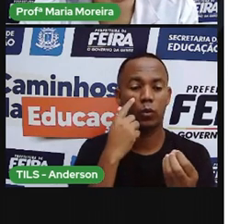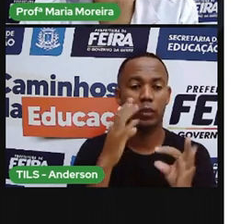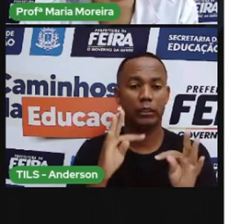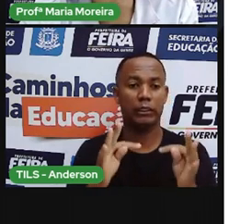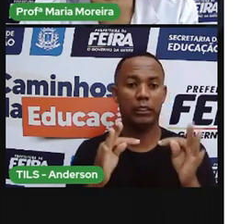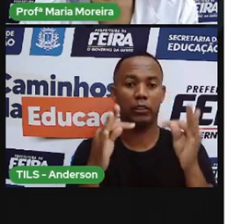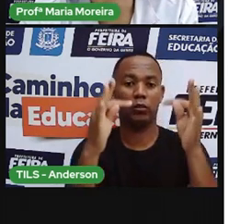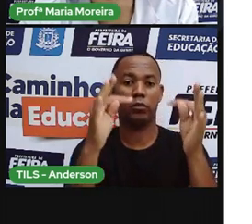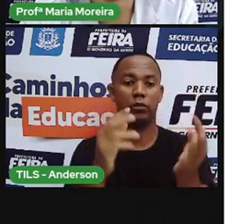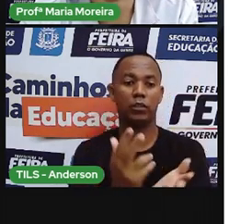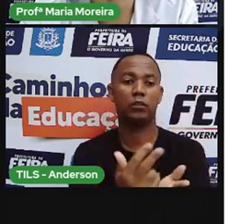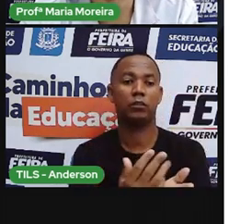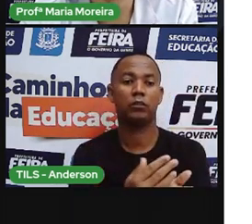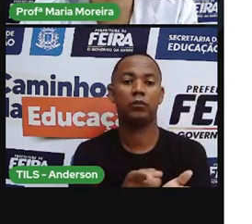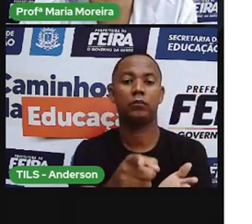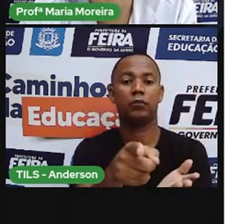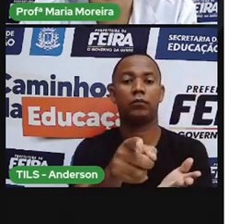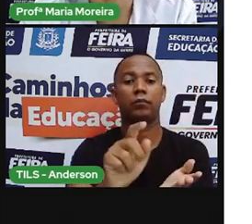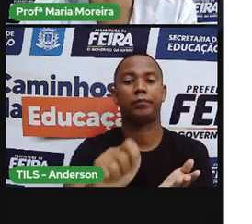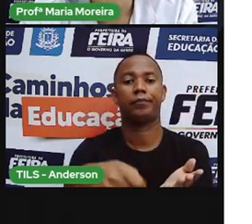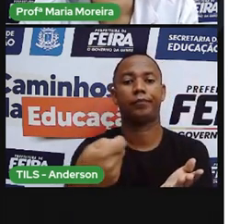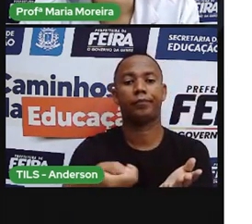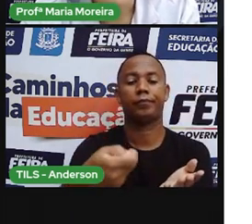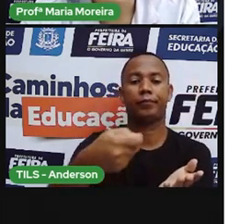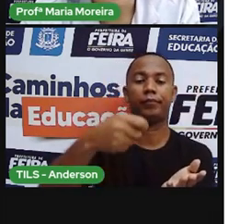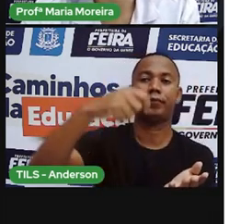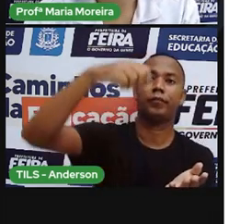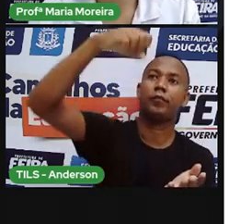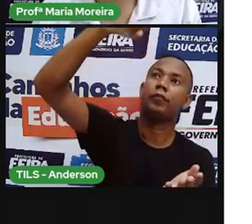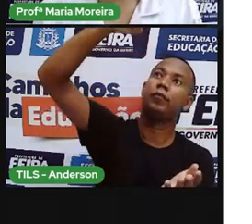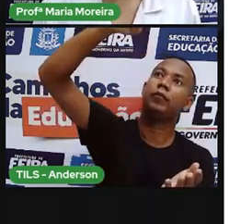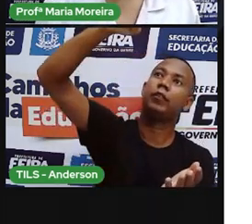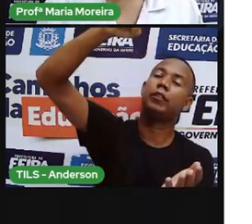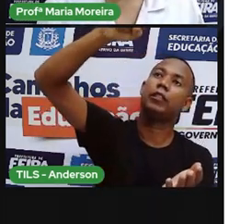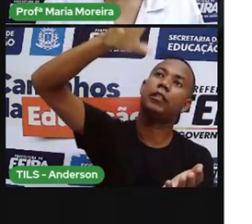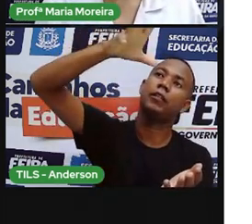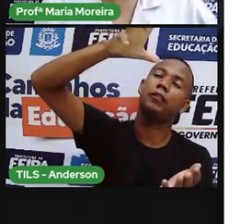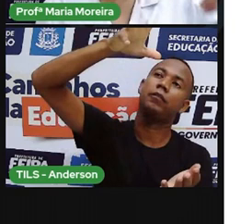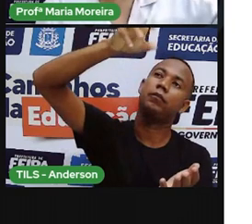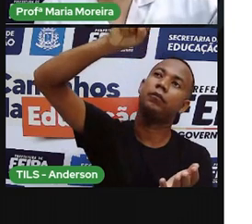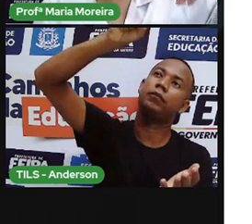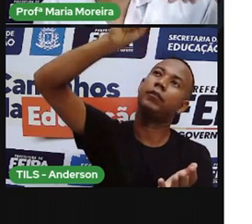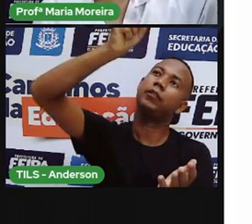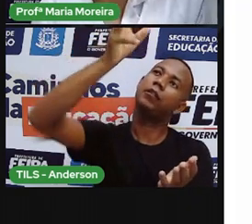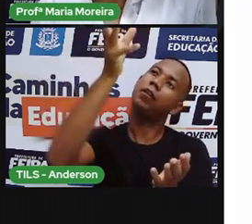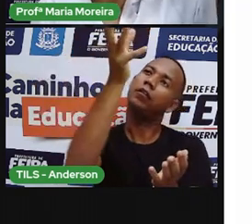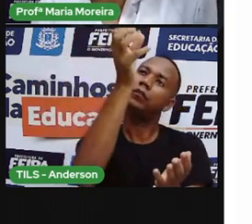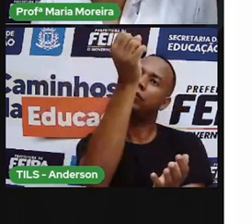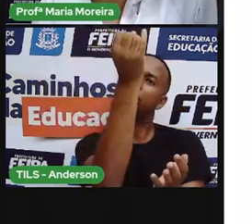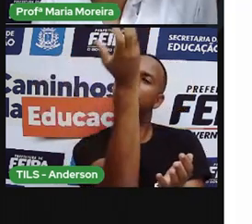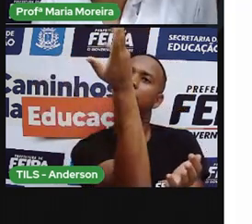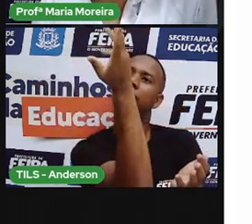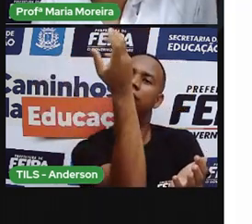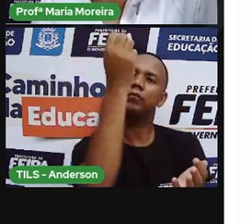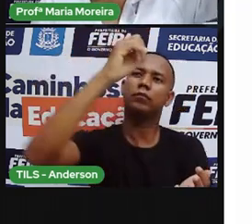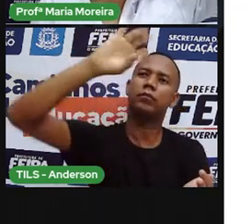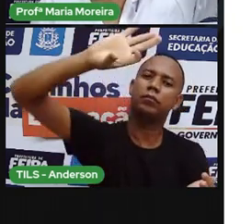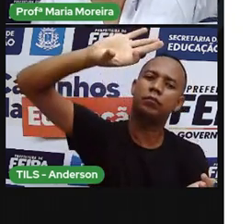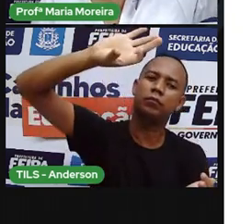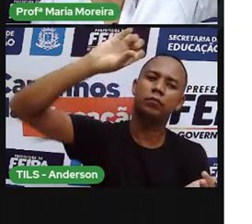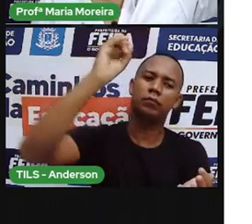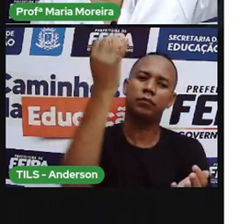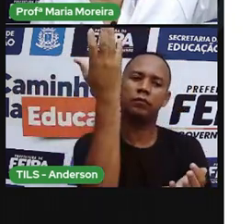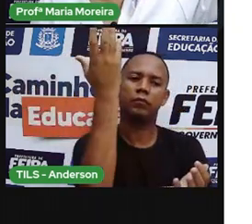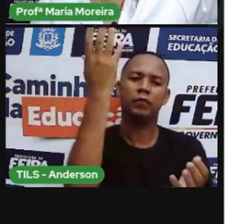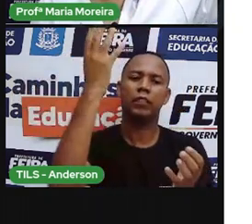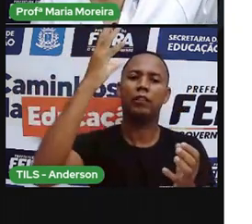instrumentos altamente avançados, como, por exemplo, satélites artificiais. Esses satélites são, olha essa imagem que está aí, eles ficam